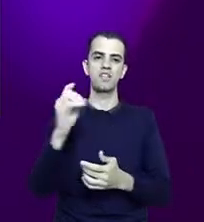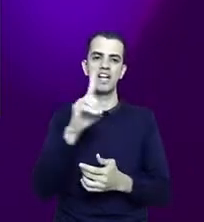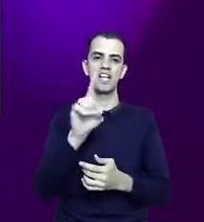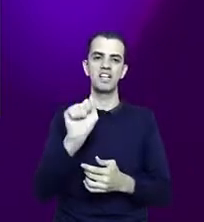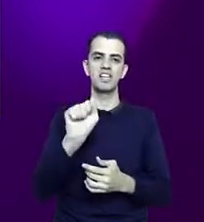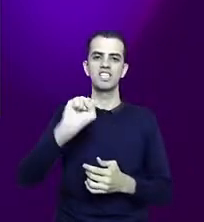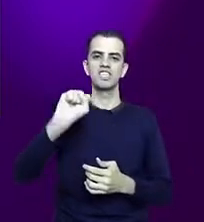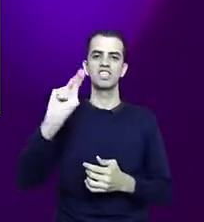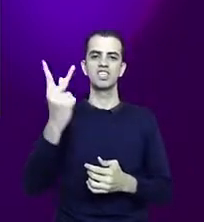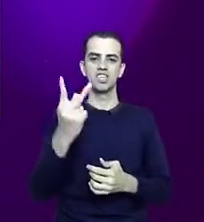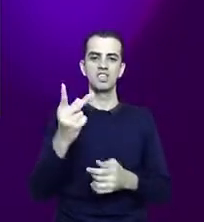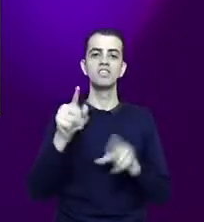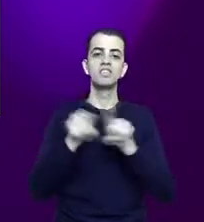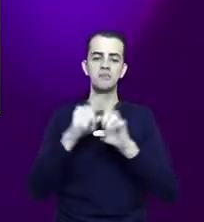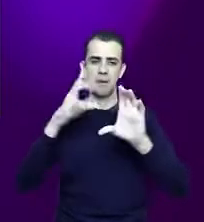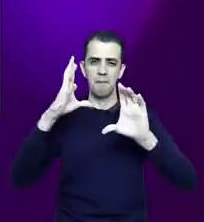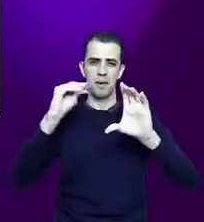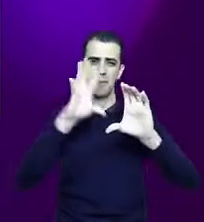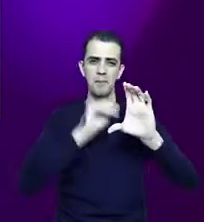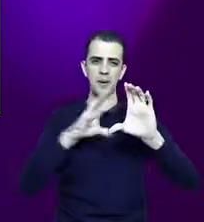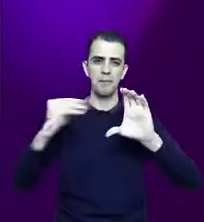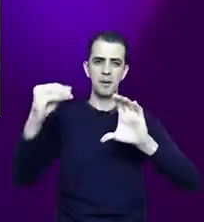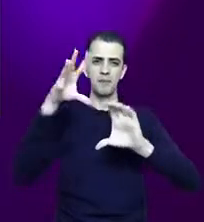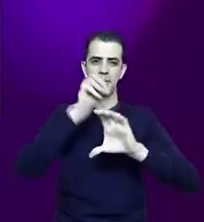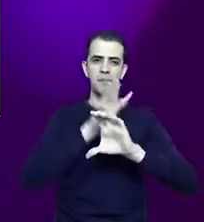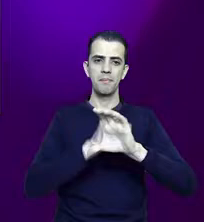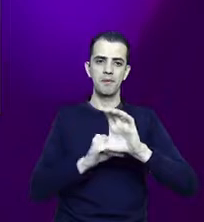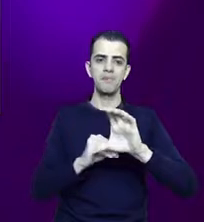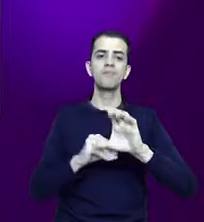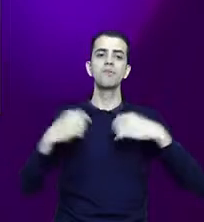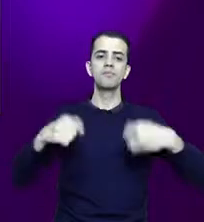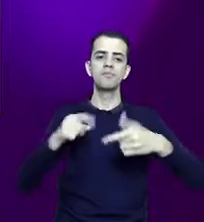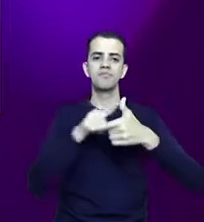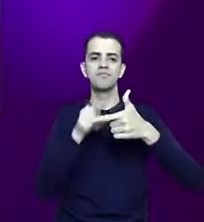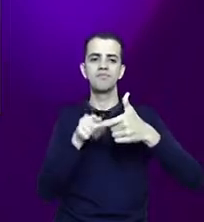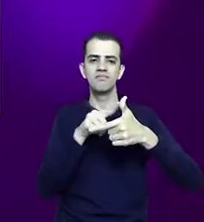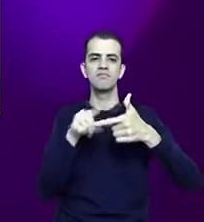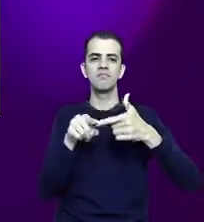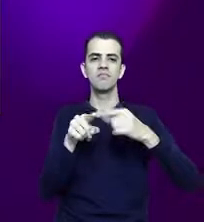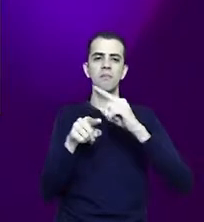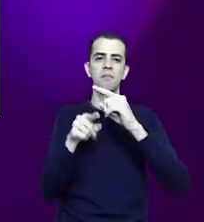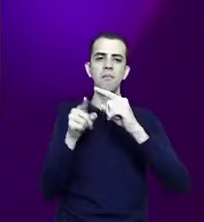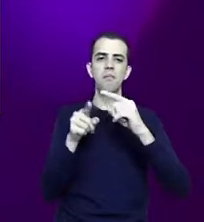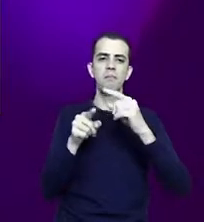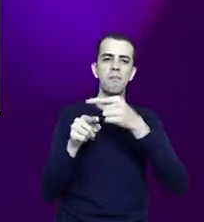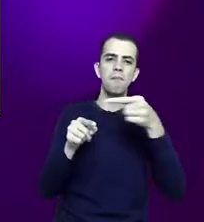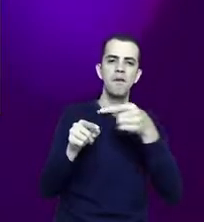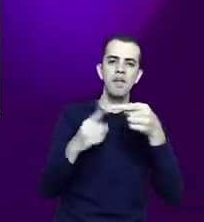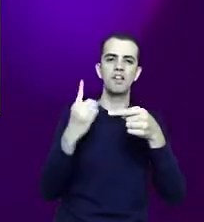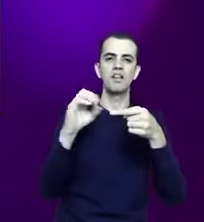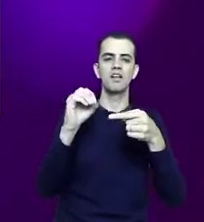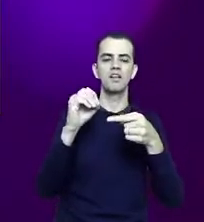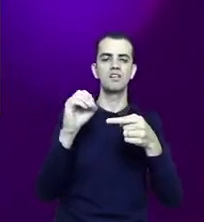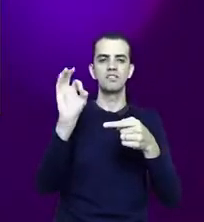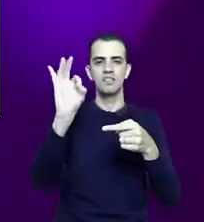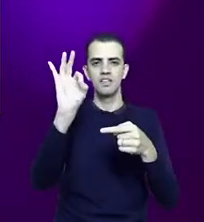parâmetros radiográficos aí que necessitassem de correção, ou um parâmetro extra ou